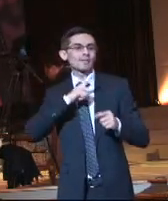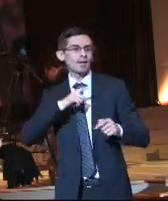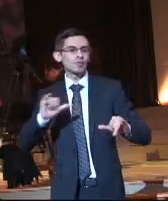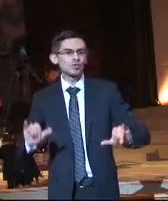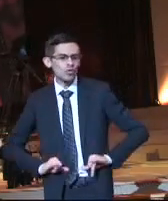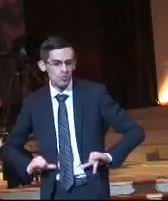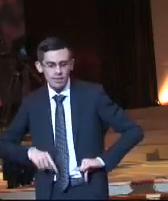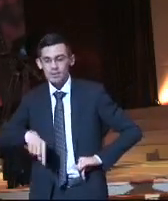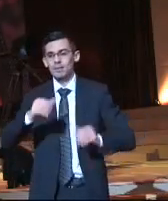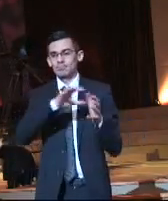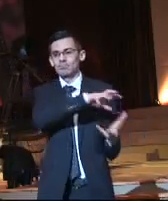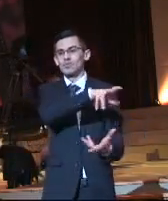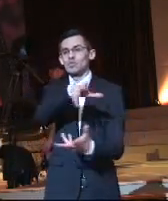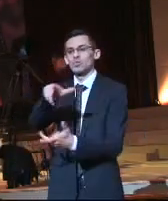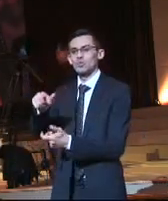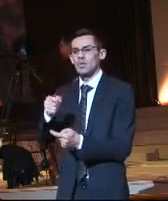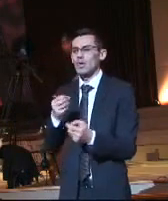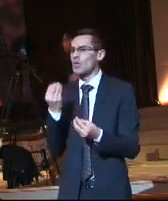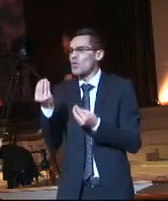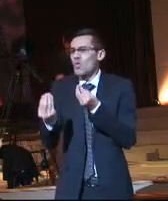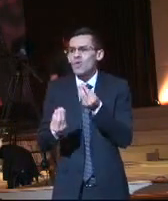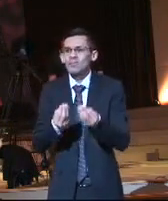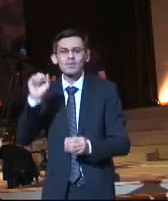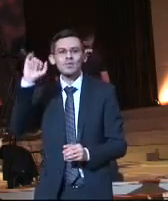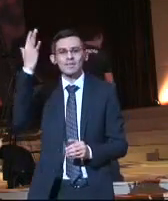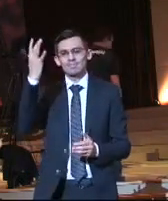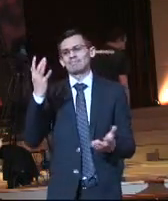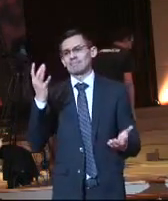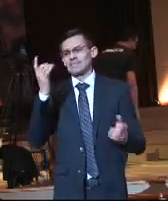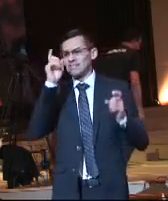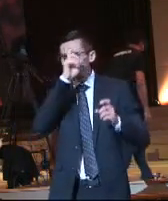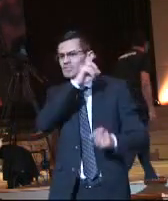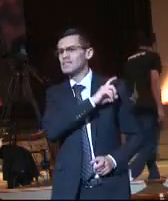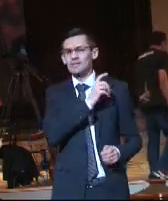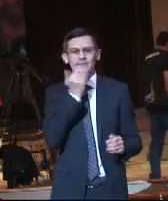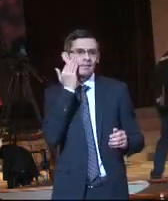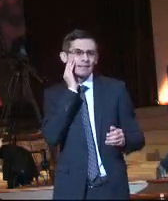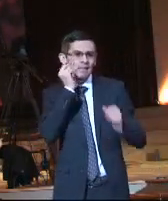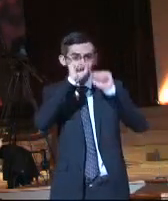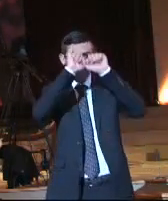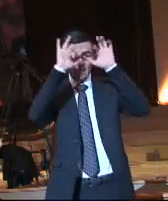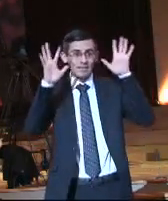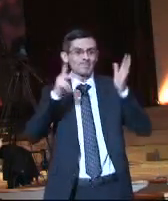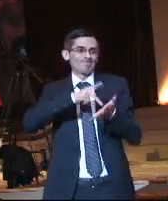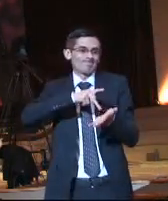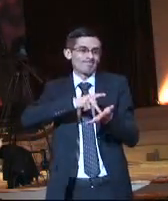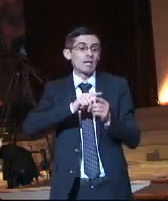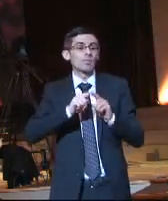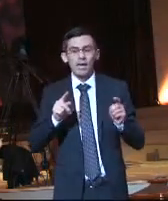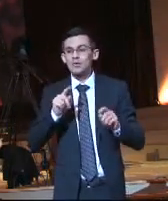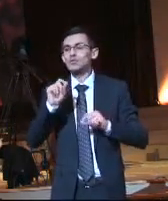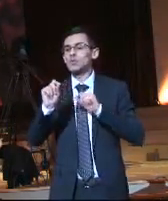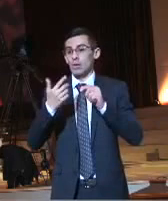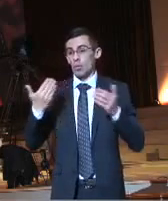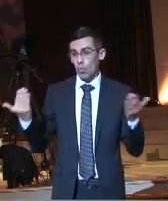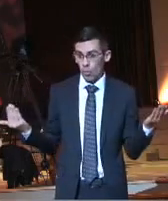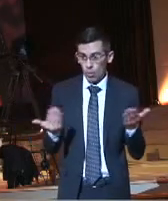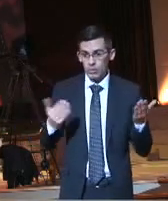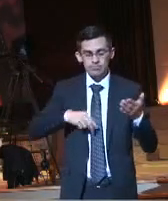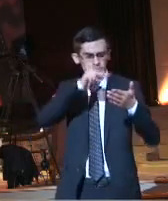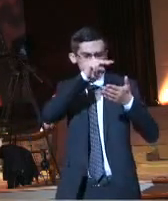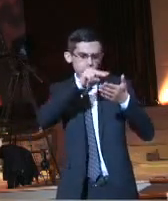nessa terra? Como é que funciona esse negócio do sofrimento? E por isso eu queria olhar para